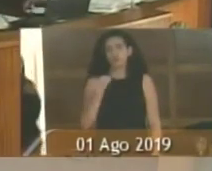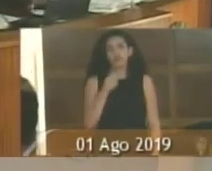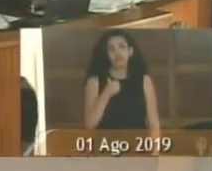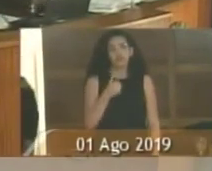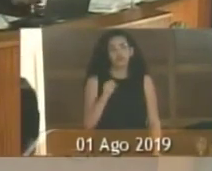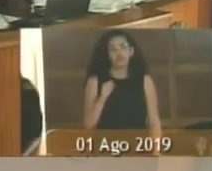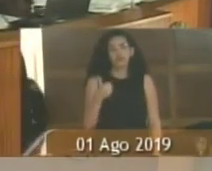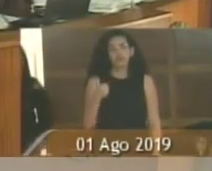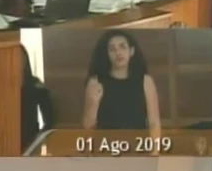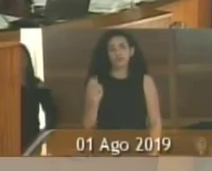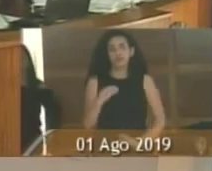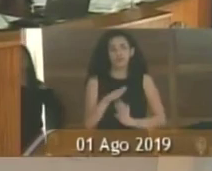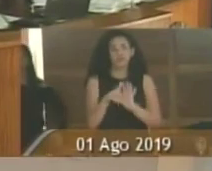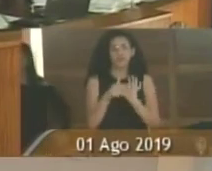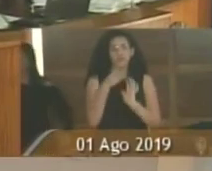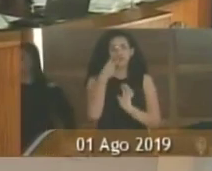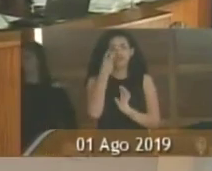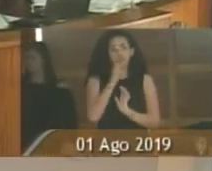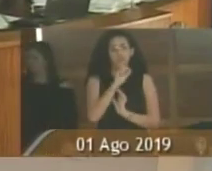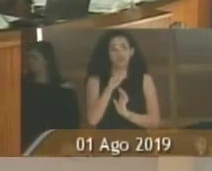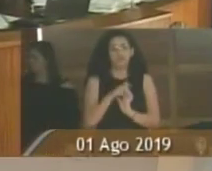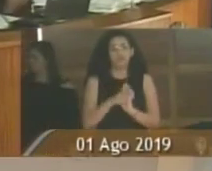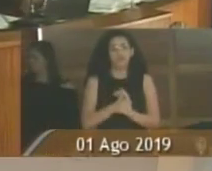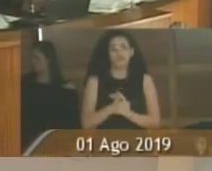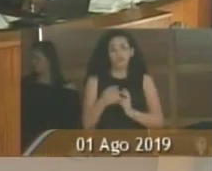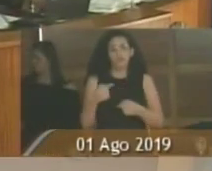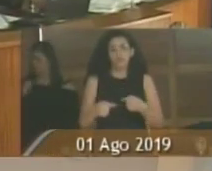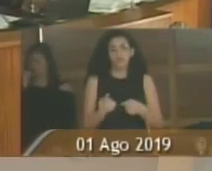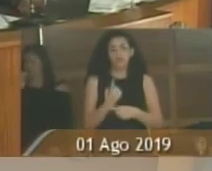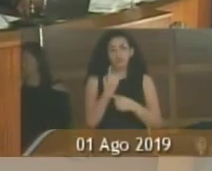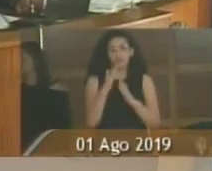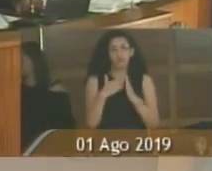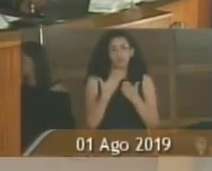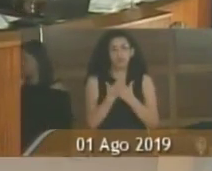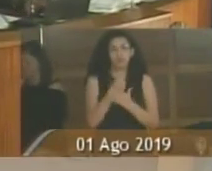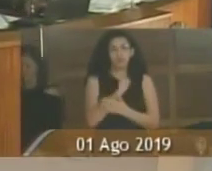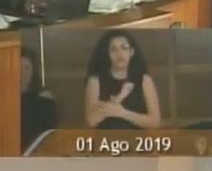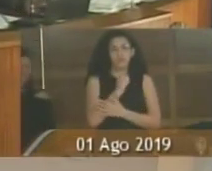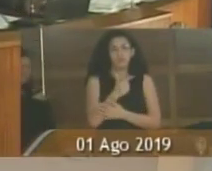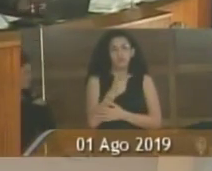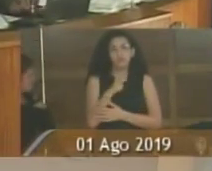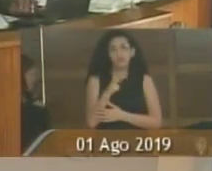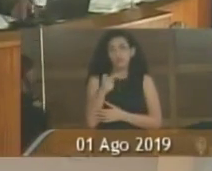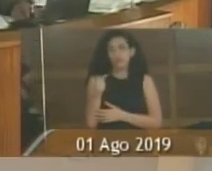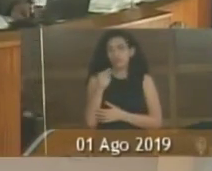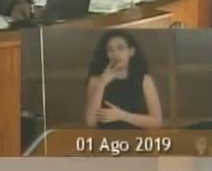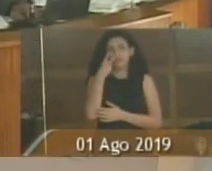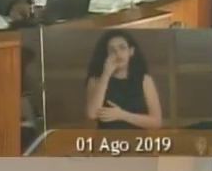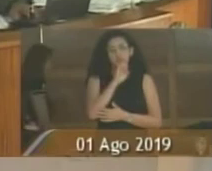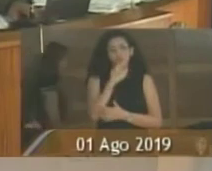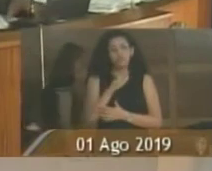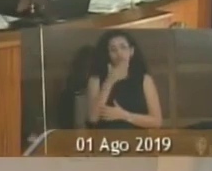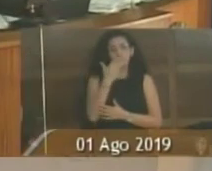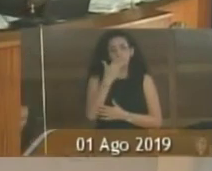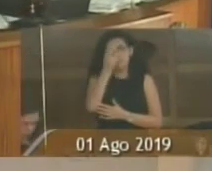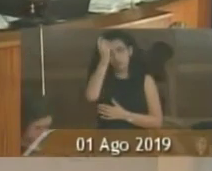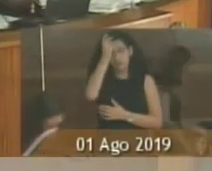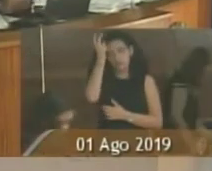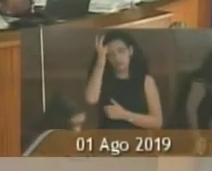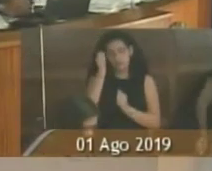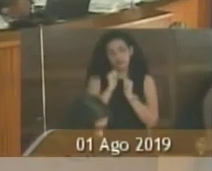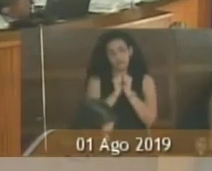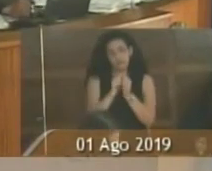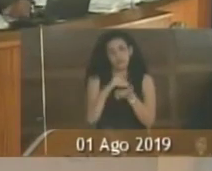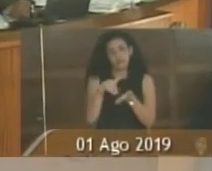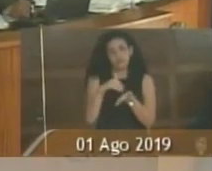1961-4920-3817-3818, todas de autoria do vereador Zé Augusto. Em discussão única, requerimento número 257, doutor vereador Zé Augusto, solicitando ao prefeito municipal, junto à Secretaria